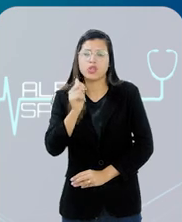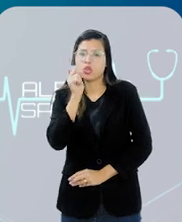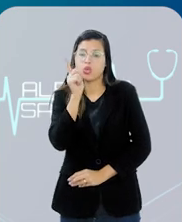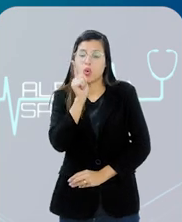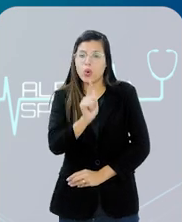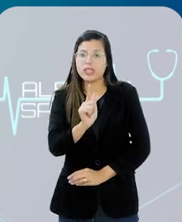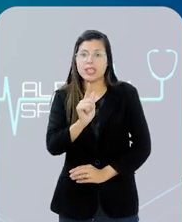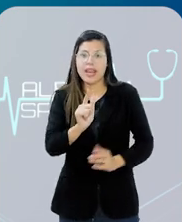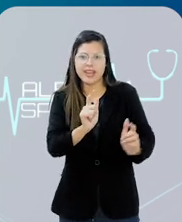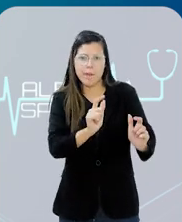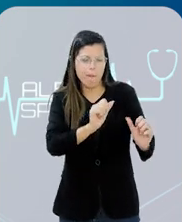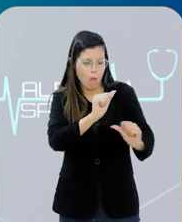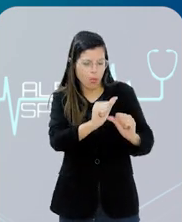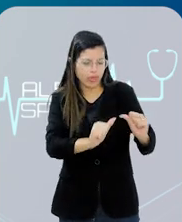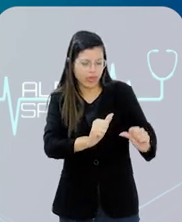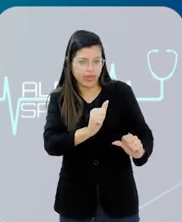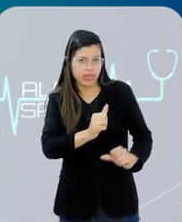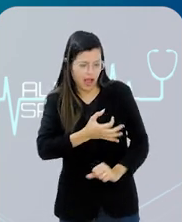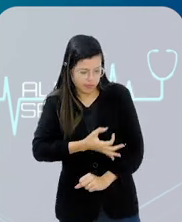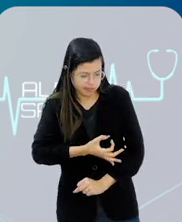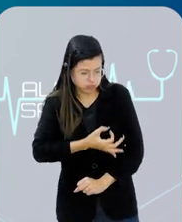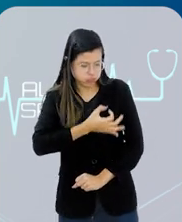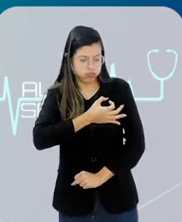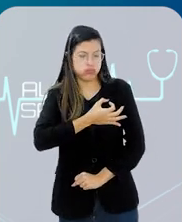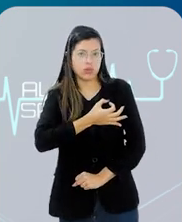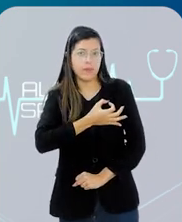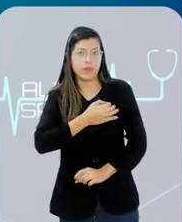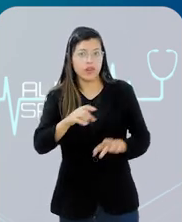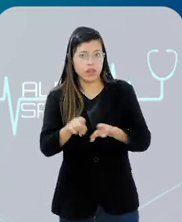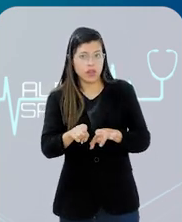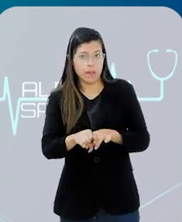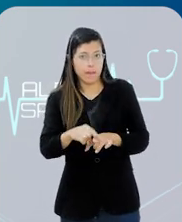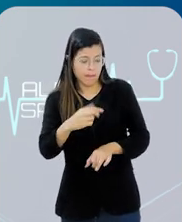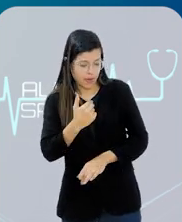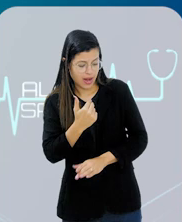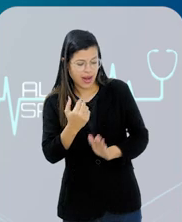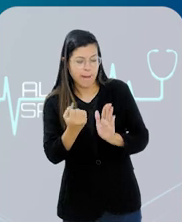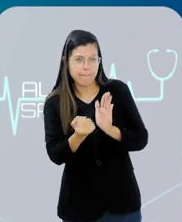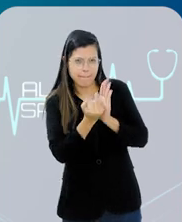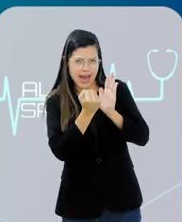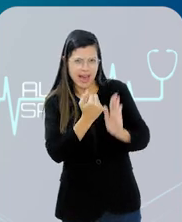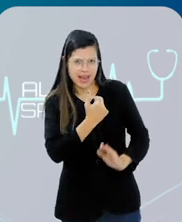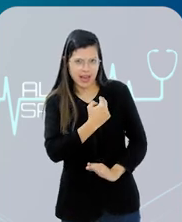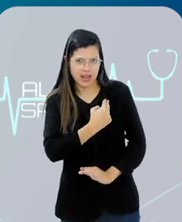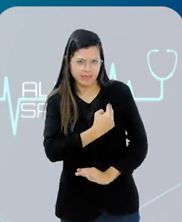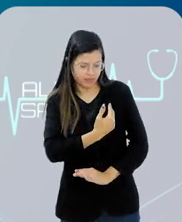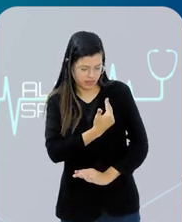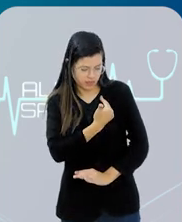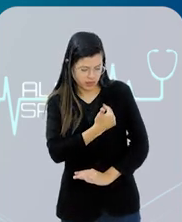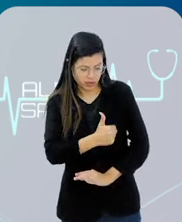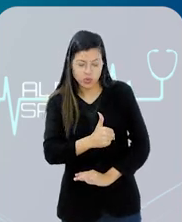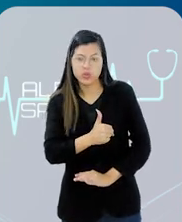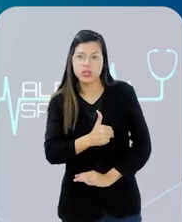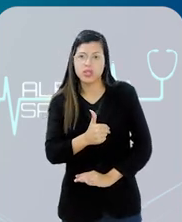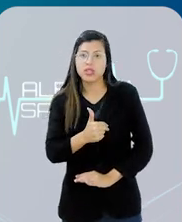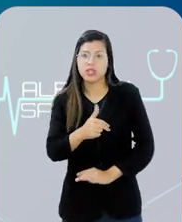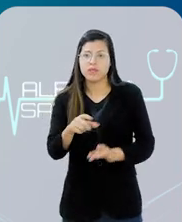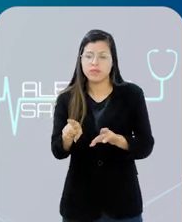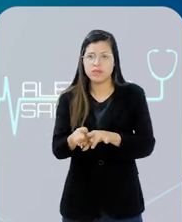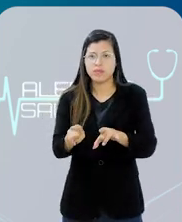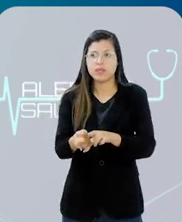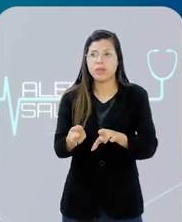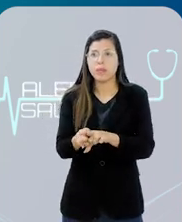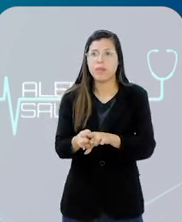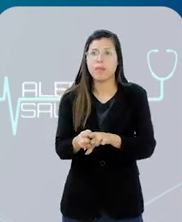posicionar essa areola numa mais alta, essa cicatriz ao redor também proporciona uma chance de diminuição dessa areola, e a